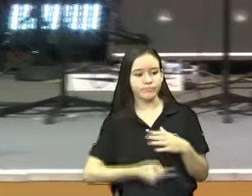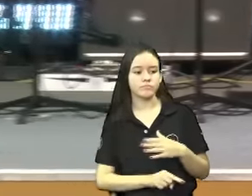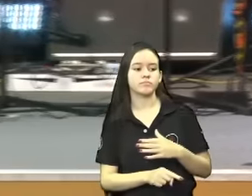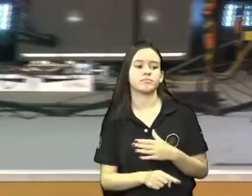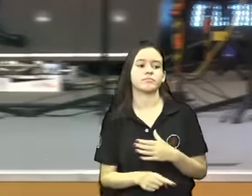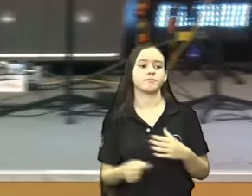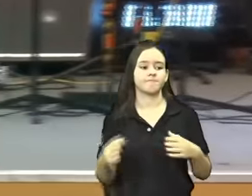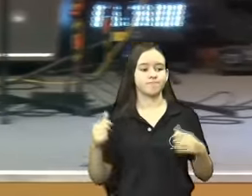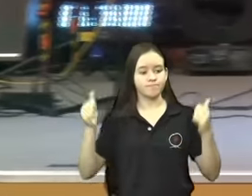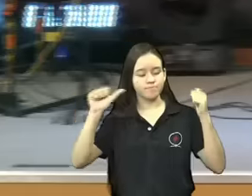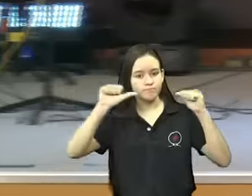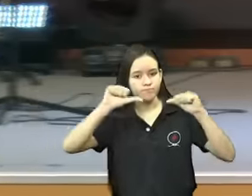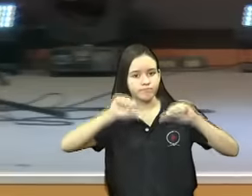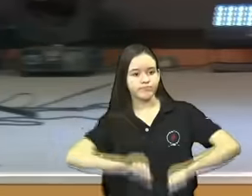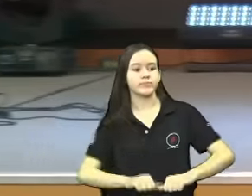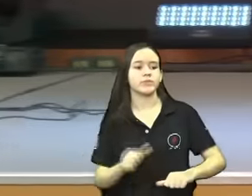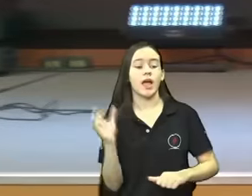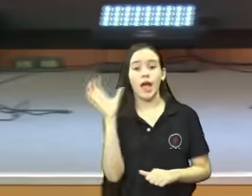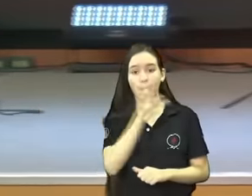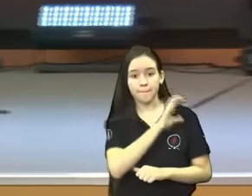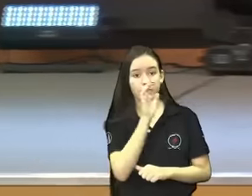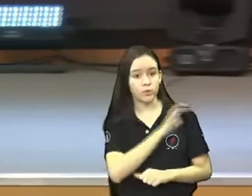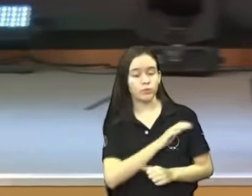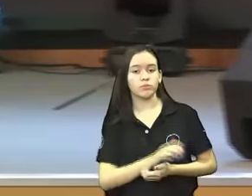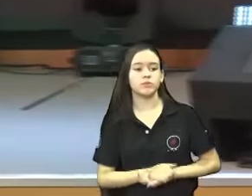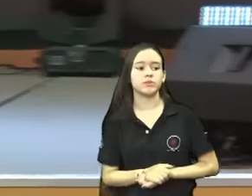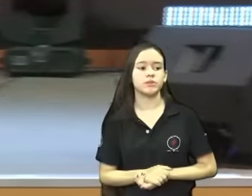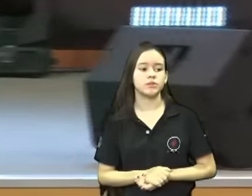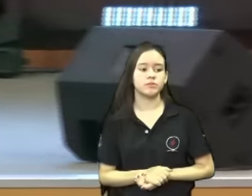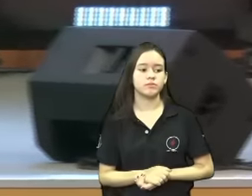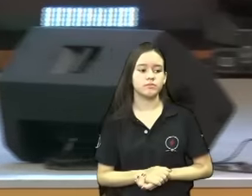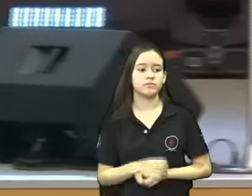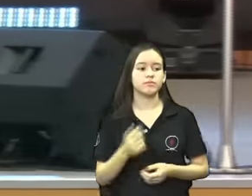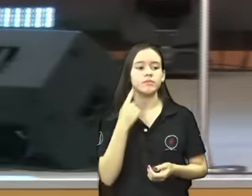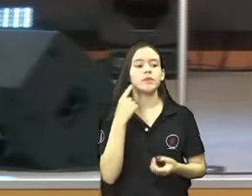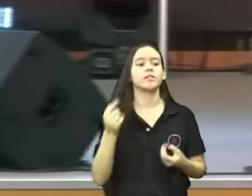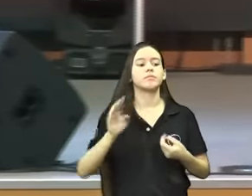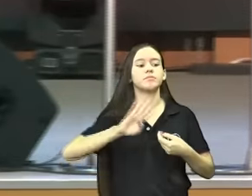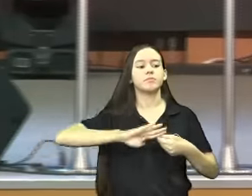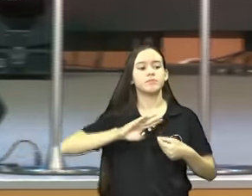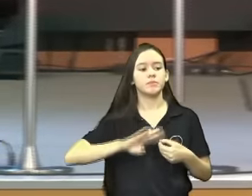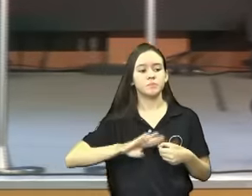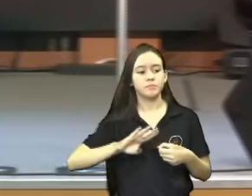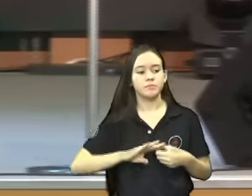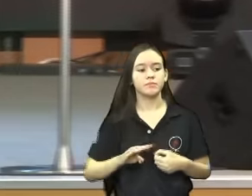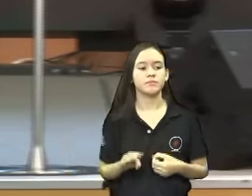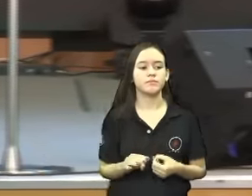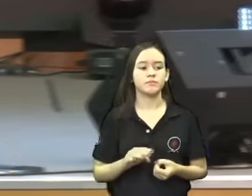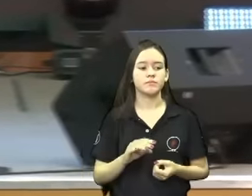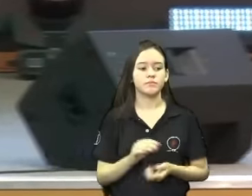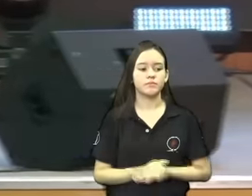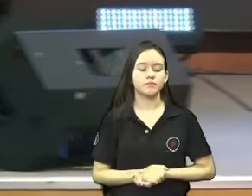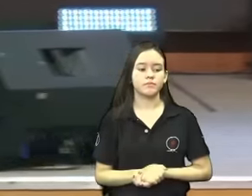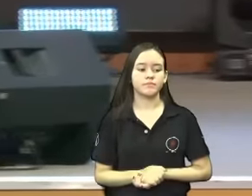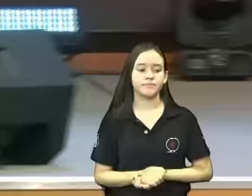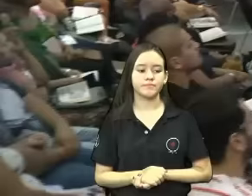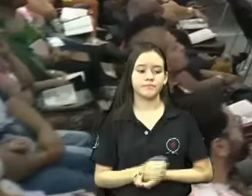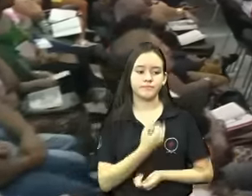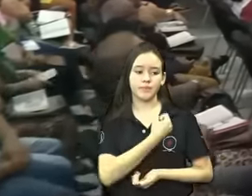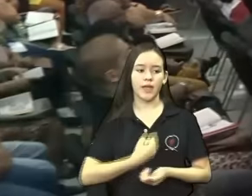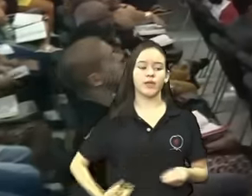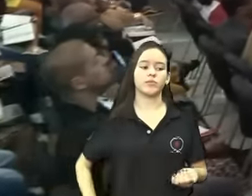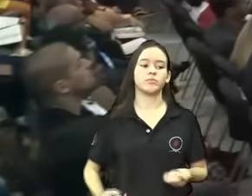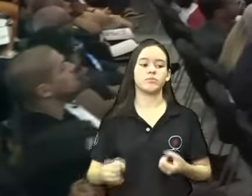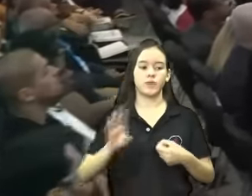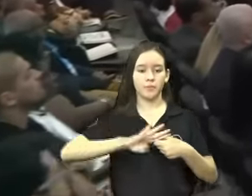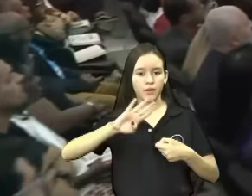força e uma velocidade espantosa Cadê o império babilônico e tem historiadores pesquisadores